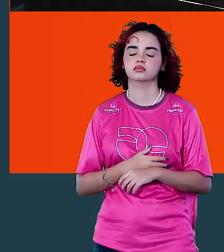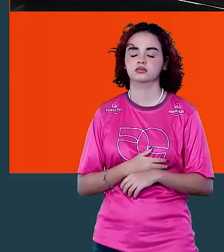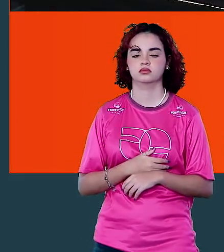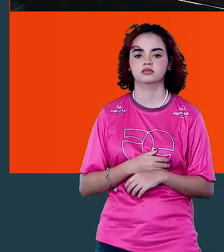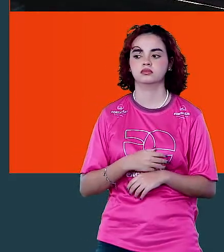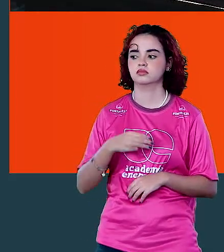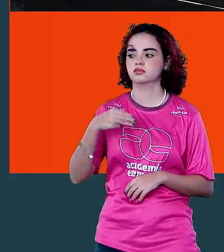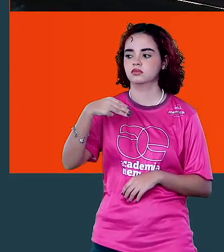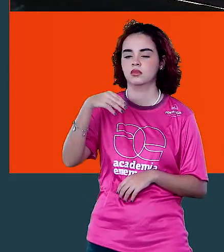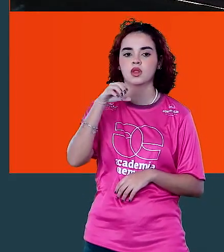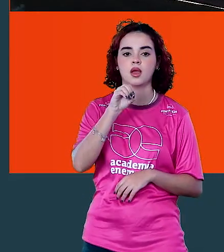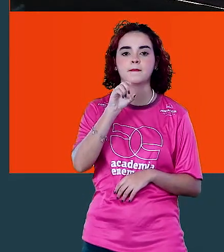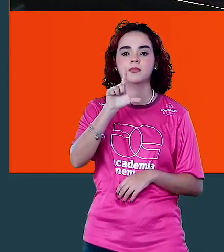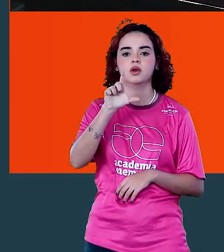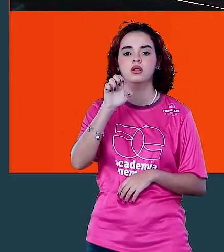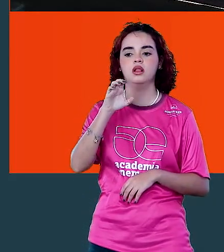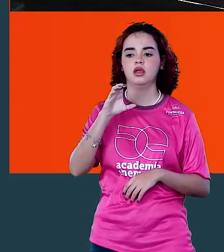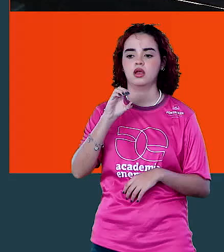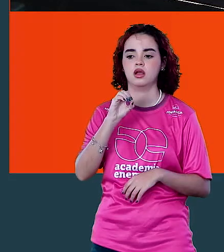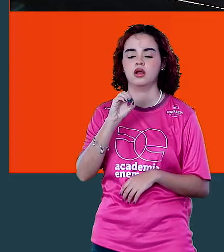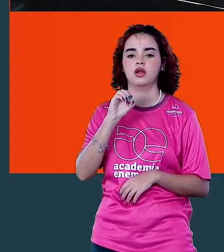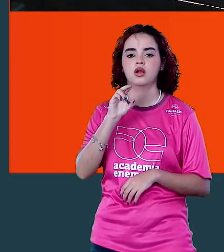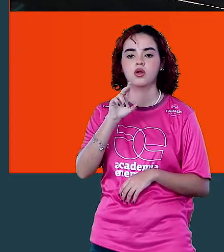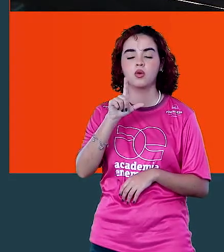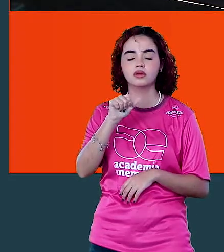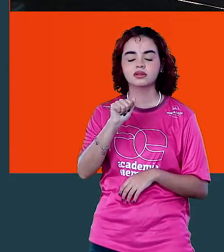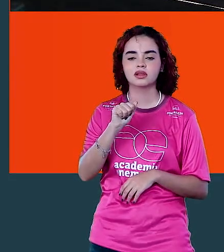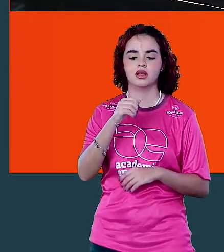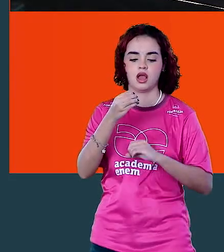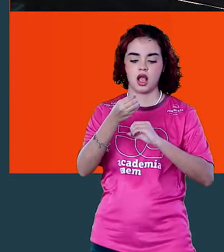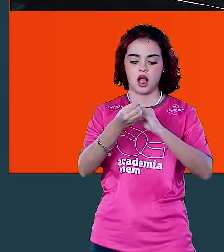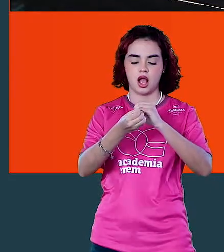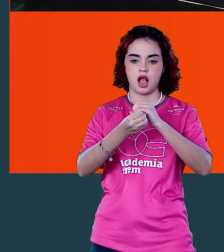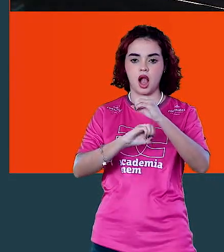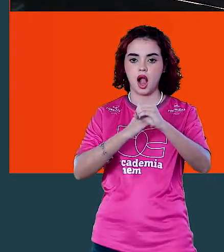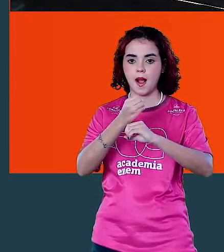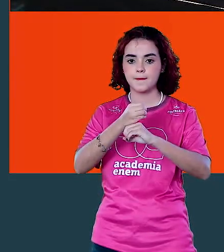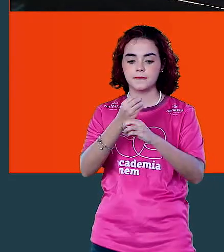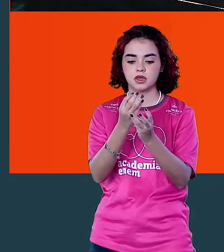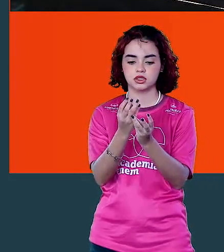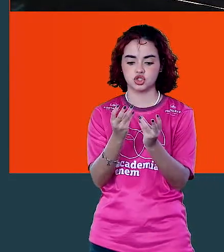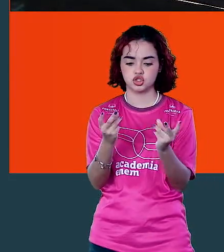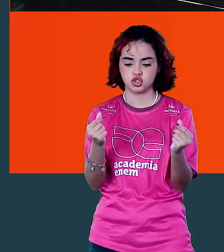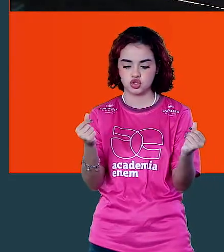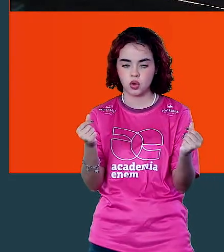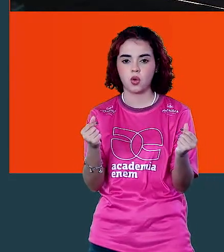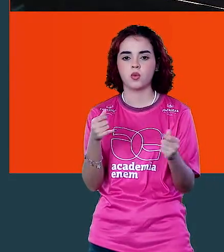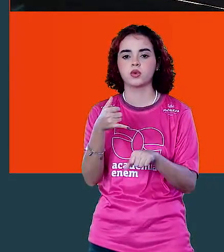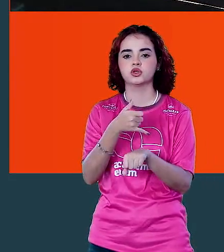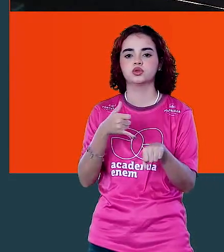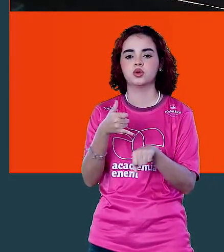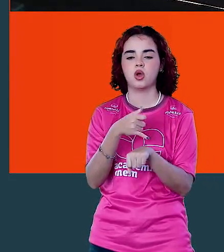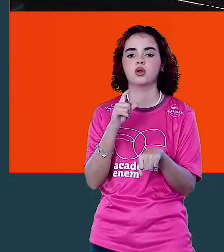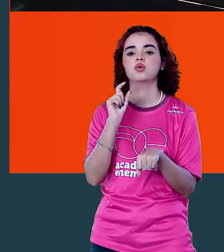Moléculas que são apolares, galera, ou seja, aquelas que se dissolvem no óleo, como é que a gente chama?